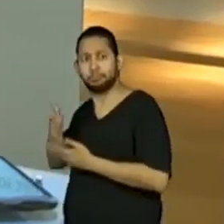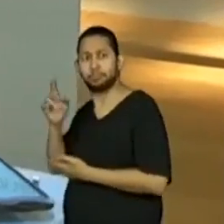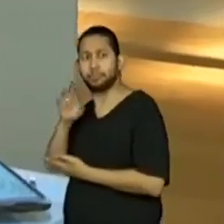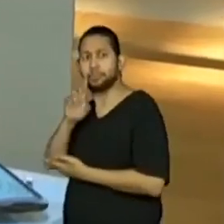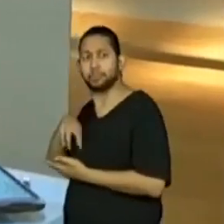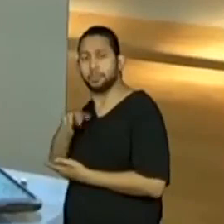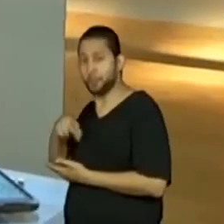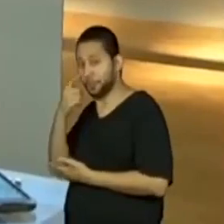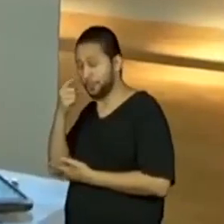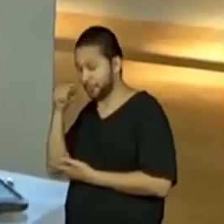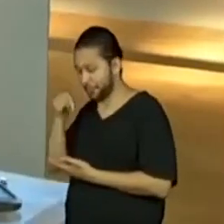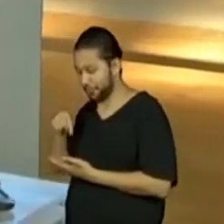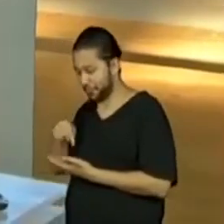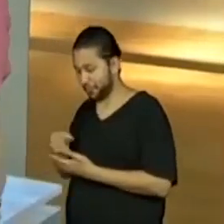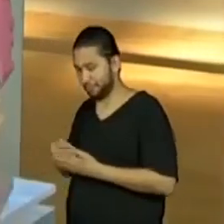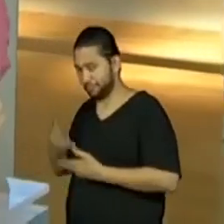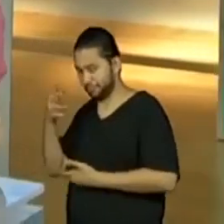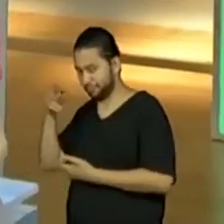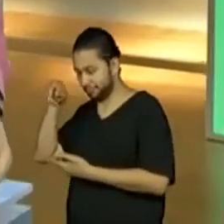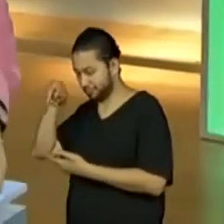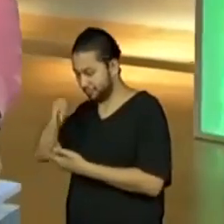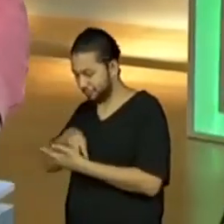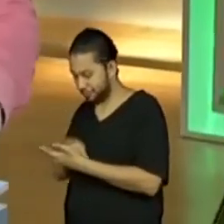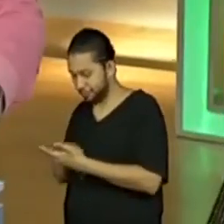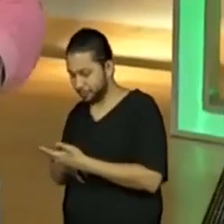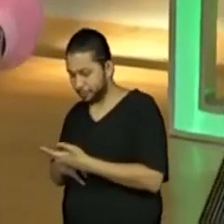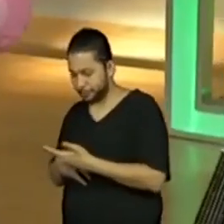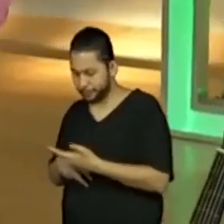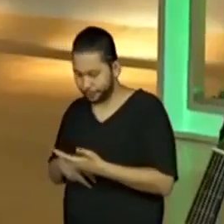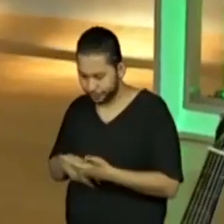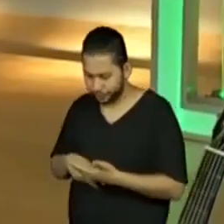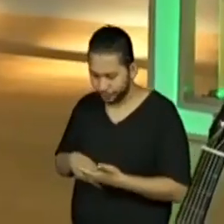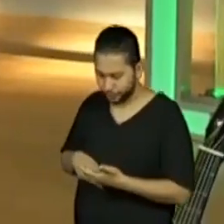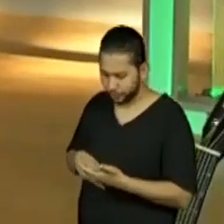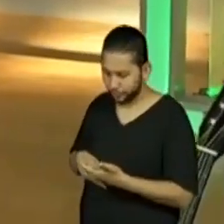a participação lá no chat.